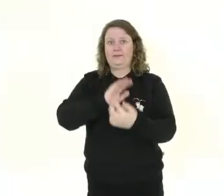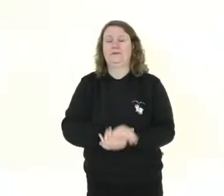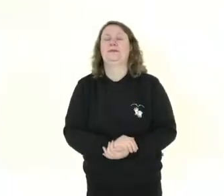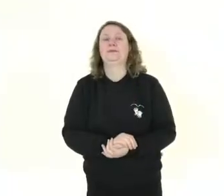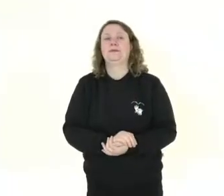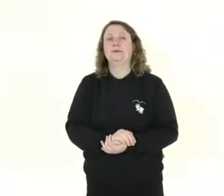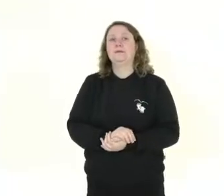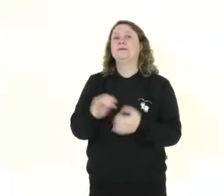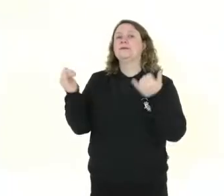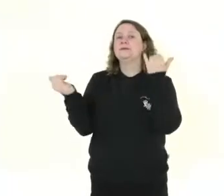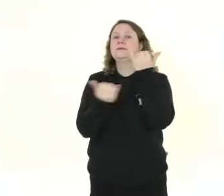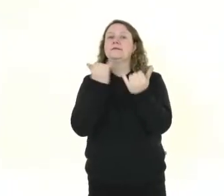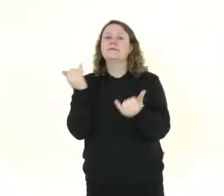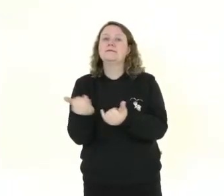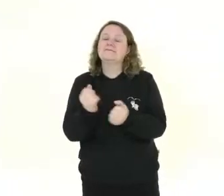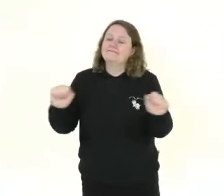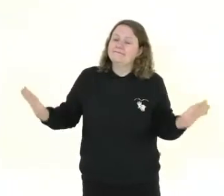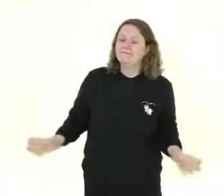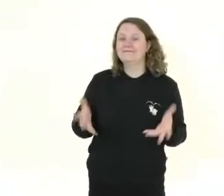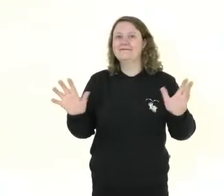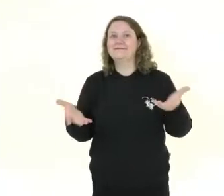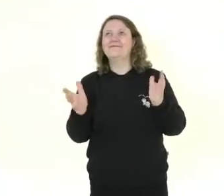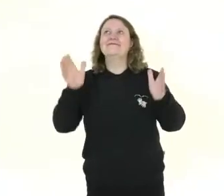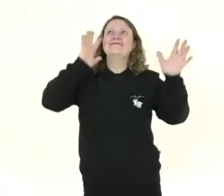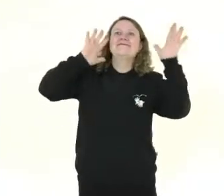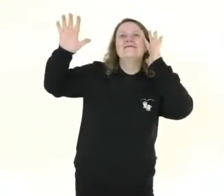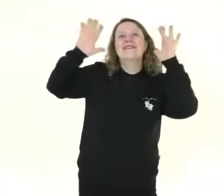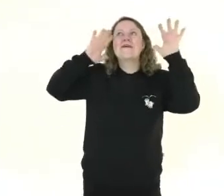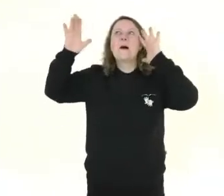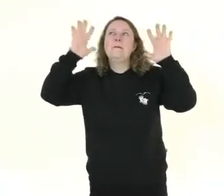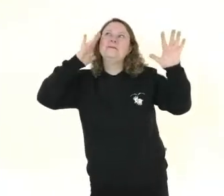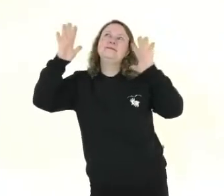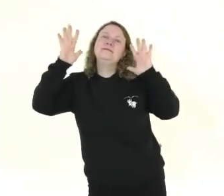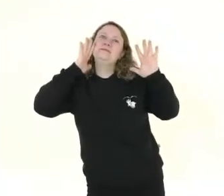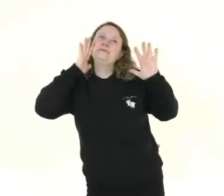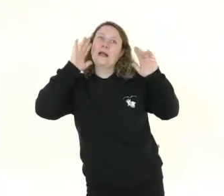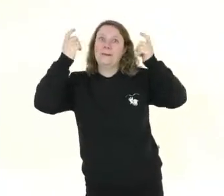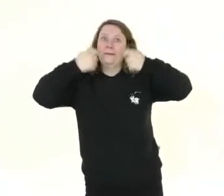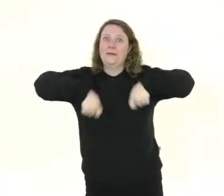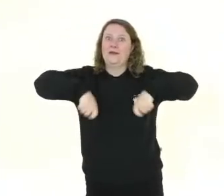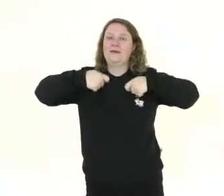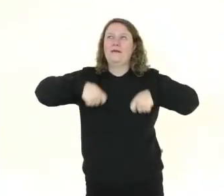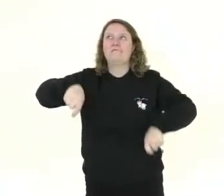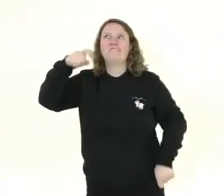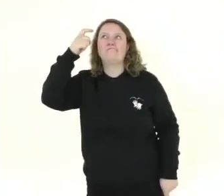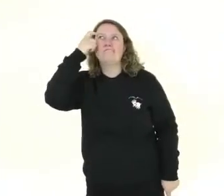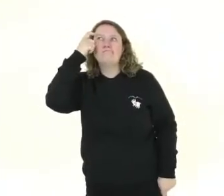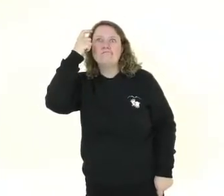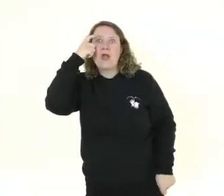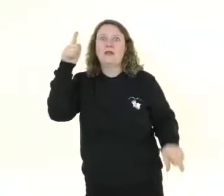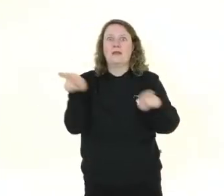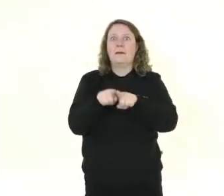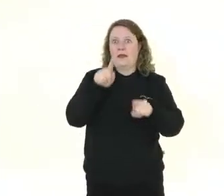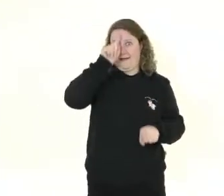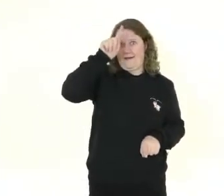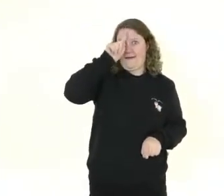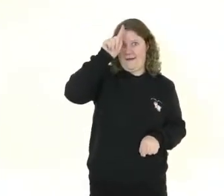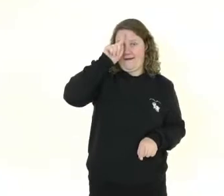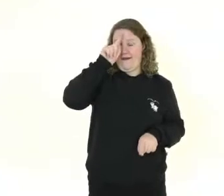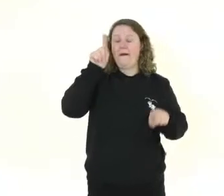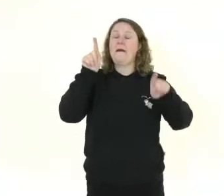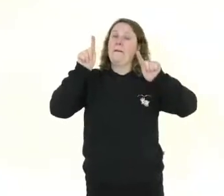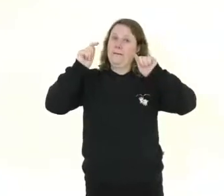São jogos que estimulam a expressão da imaginação. Então, você tem que imaginar. Intuição e a criatividade.